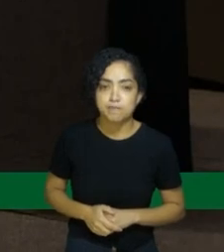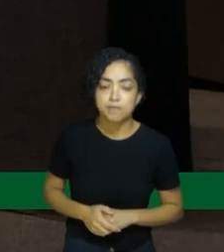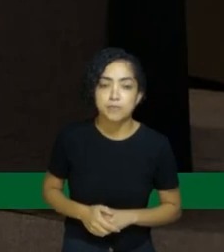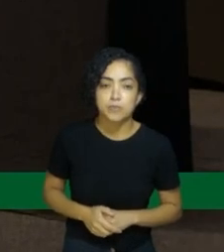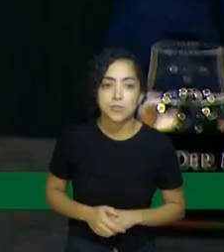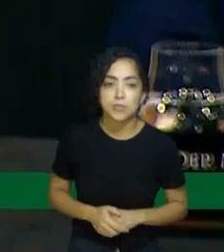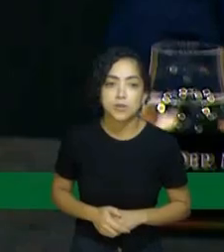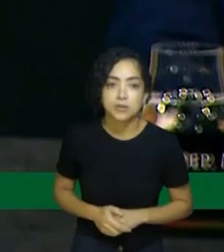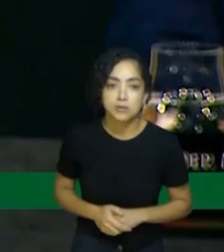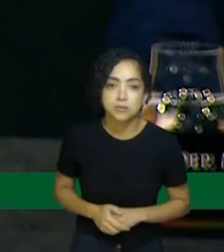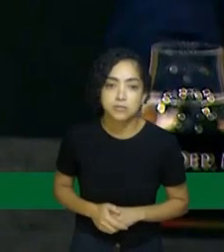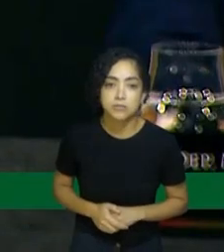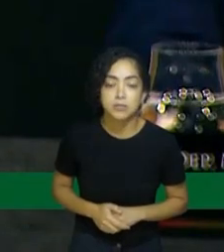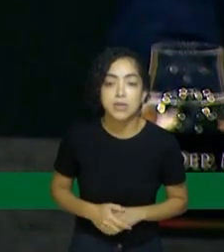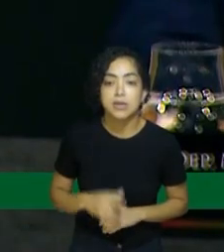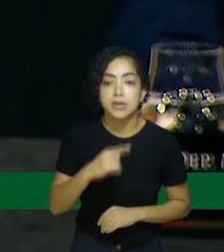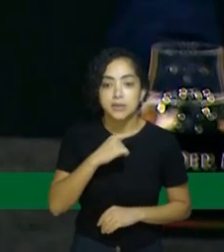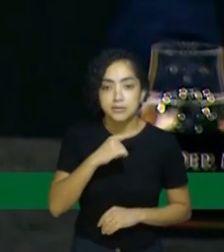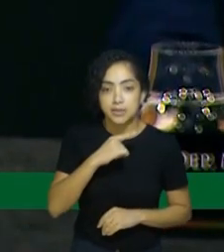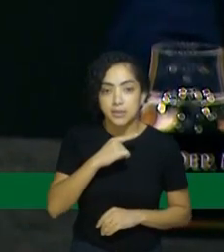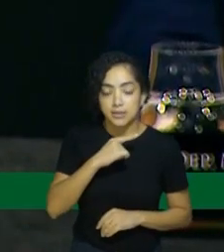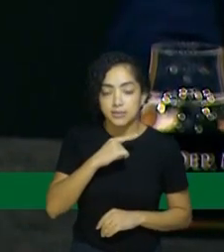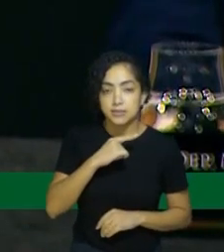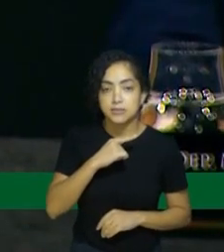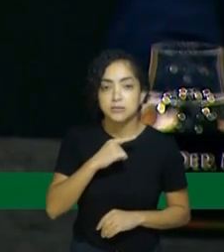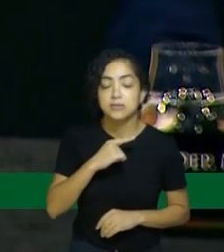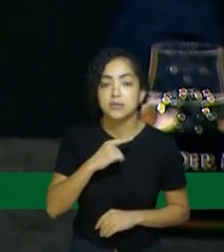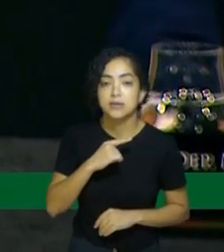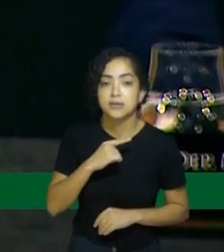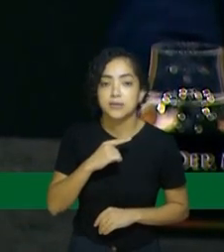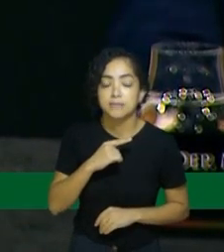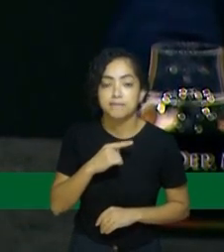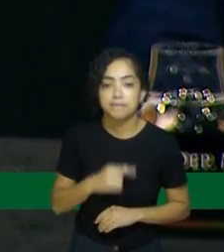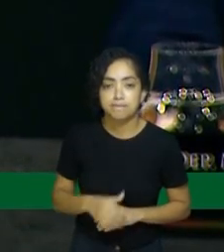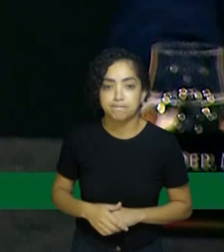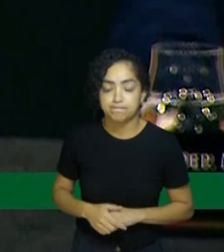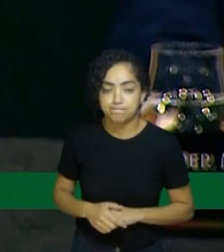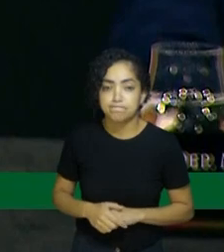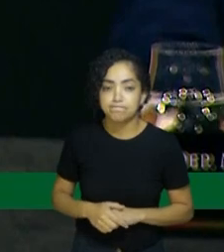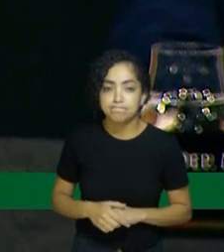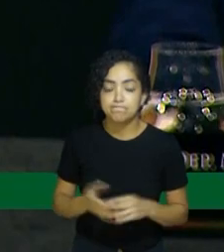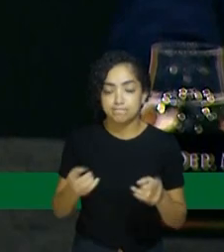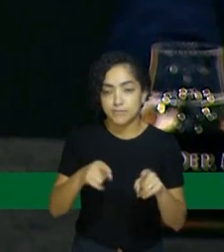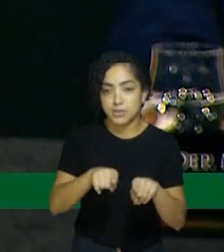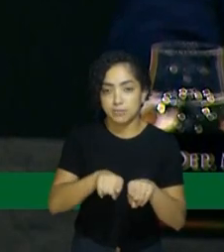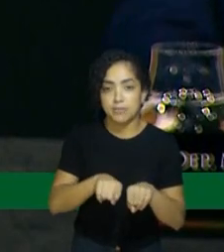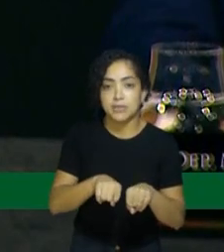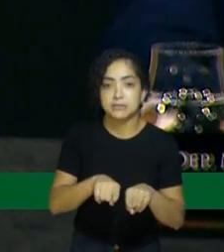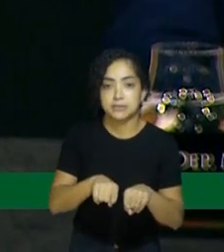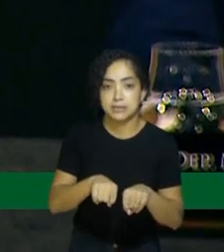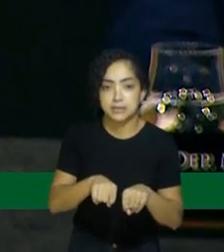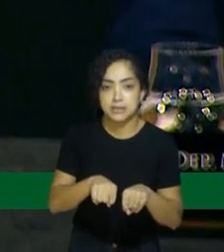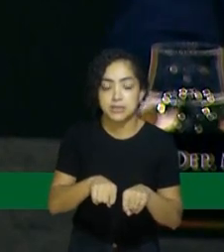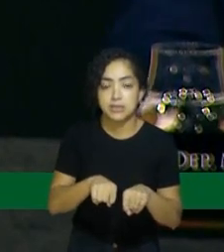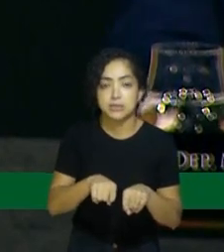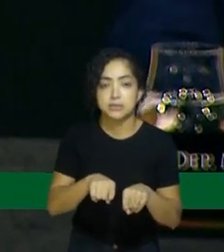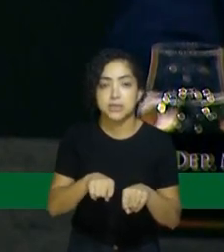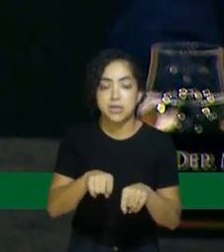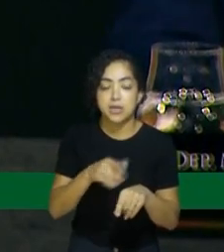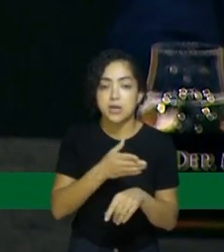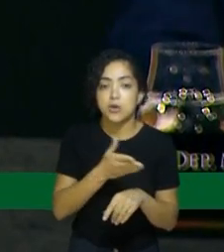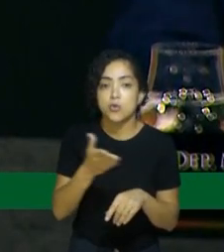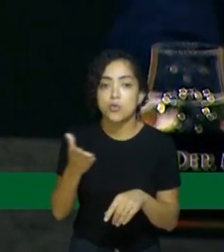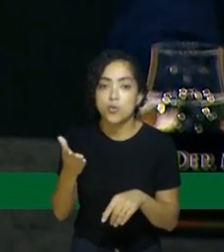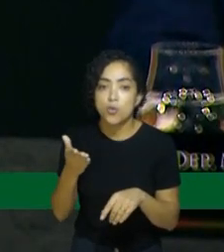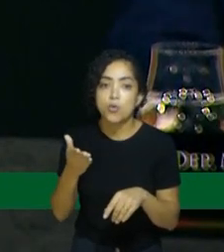eh temos também parcerias né com as